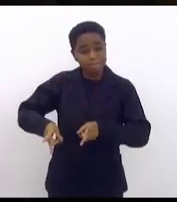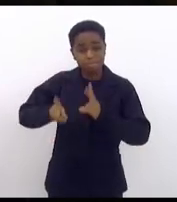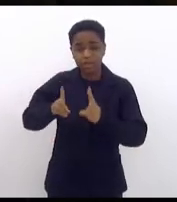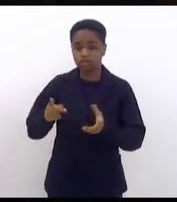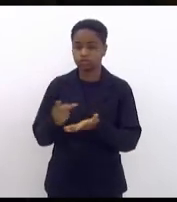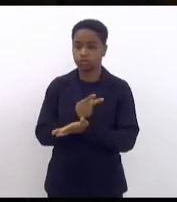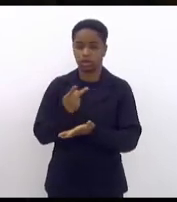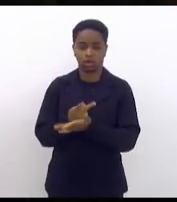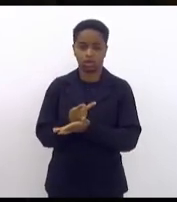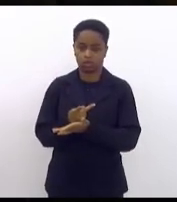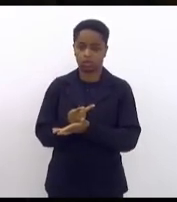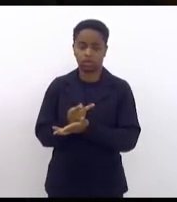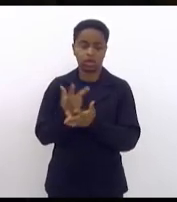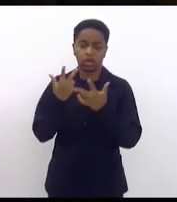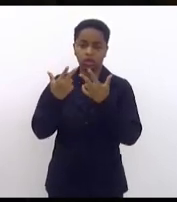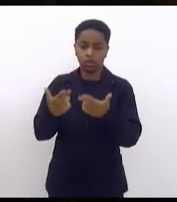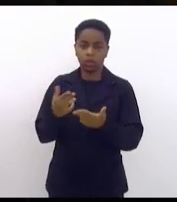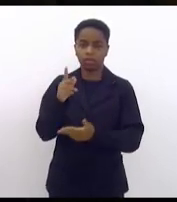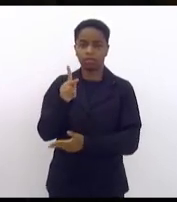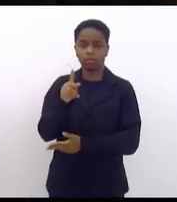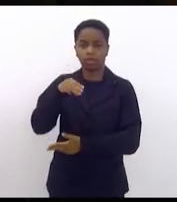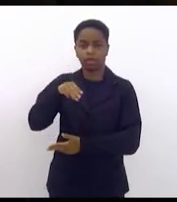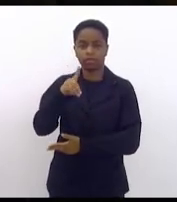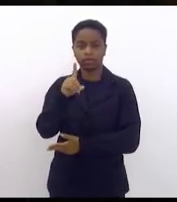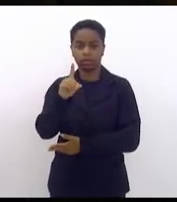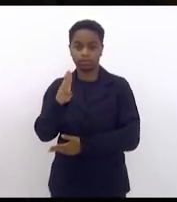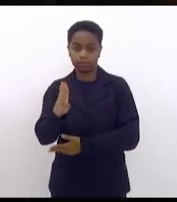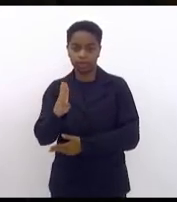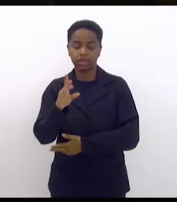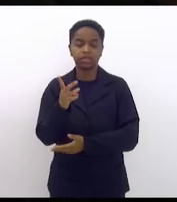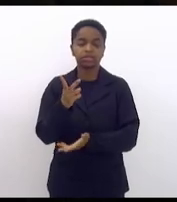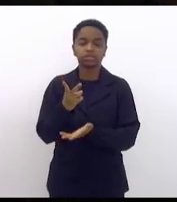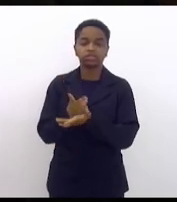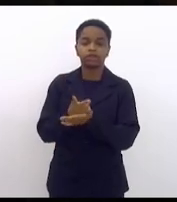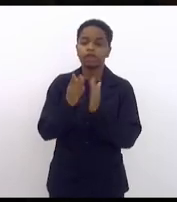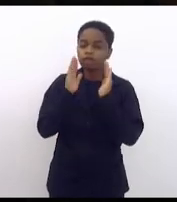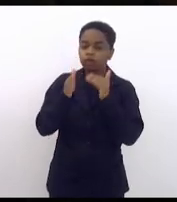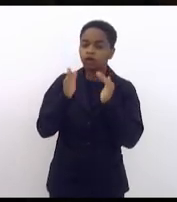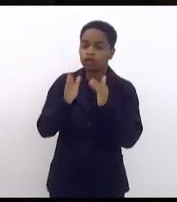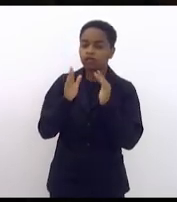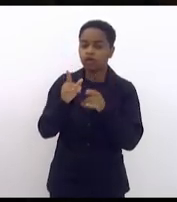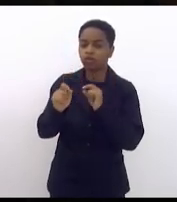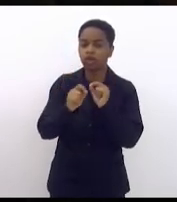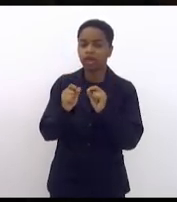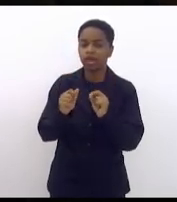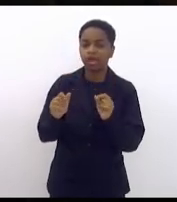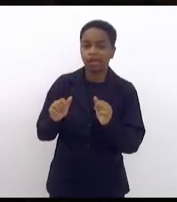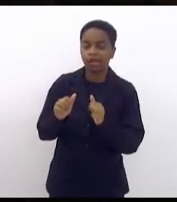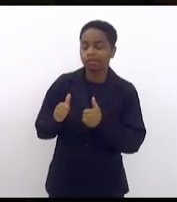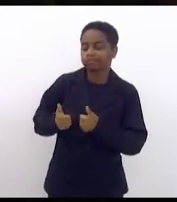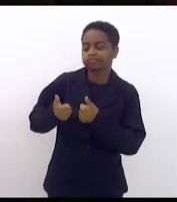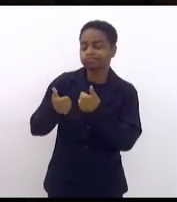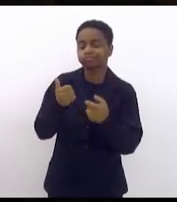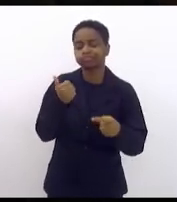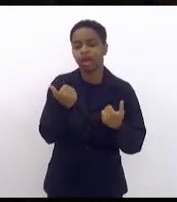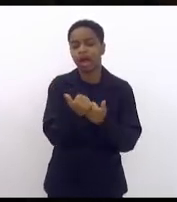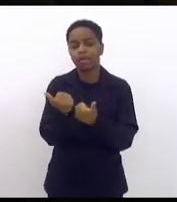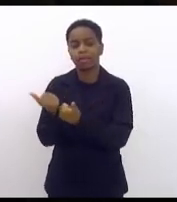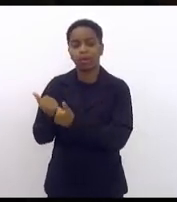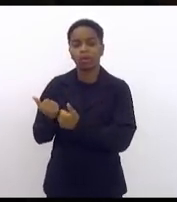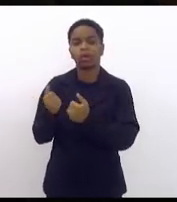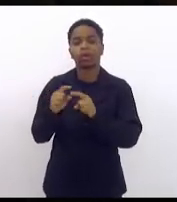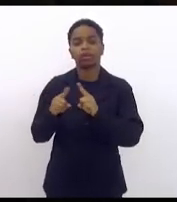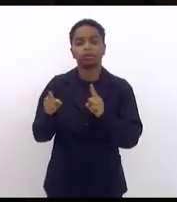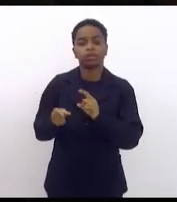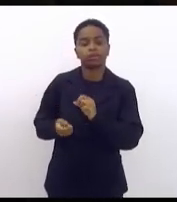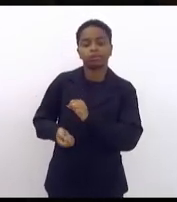do que foram os governos do PMDB. Ele é viciado em incentivo e subsídio. Não consegue ter uma relação saudável de